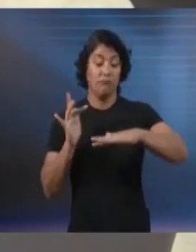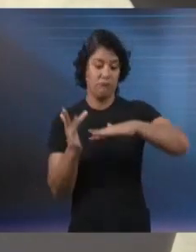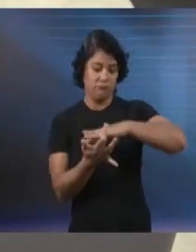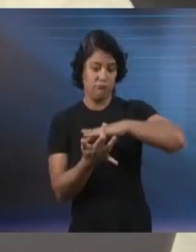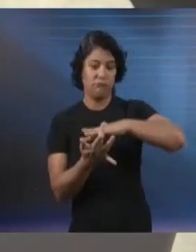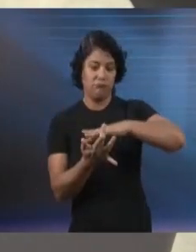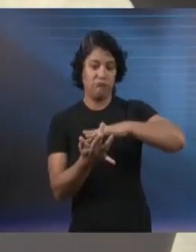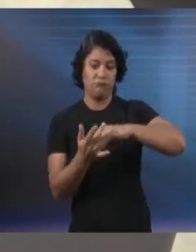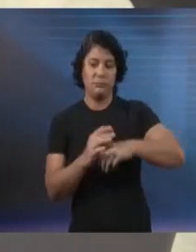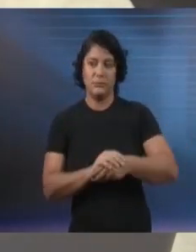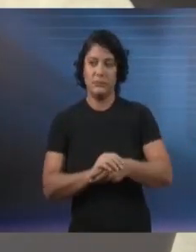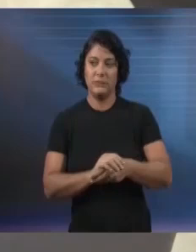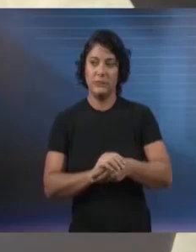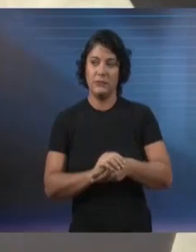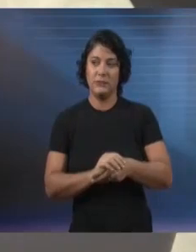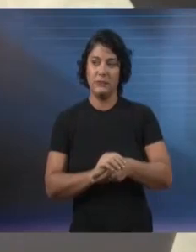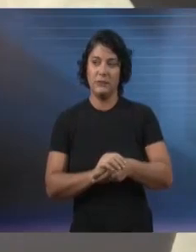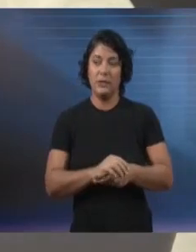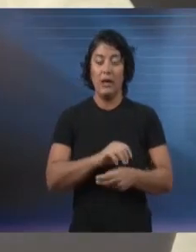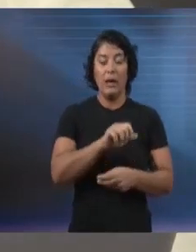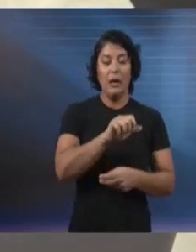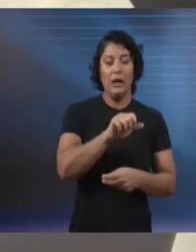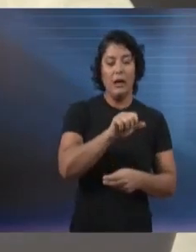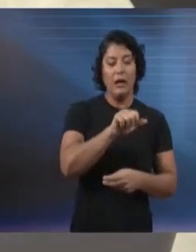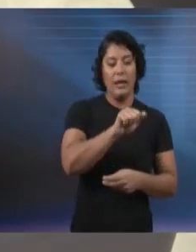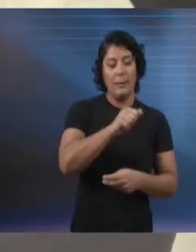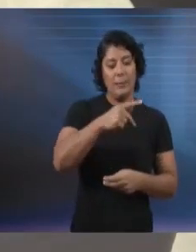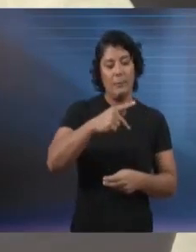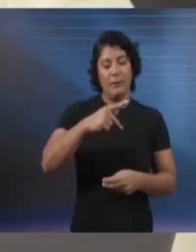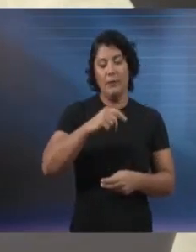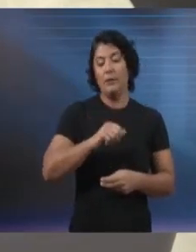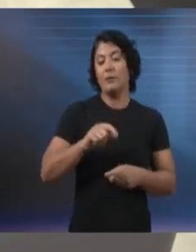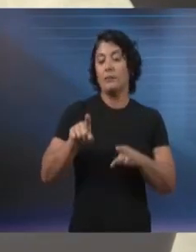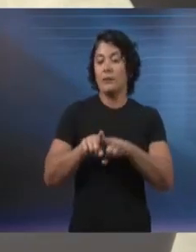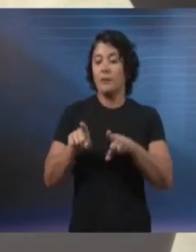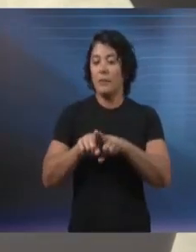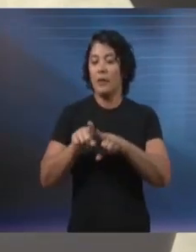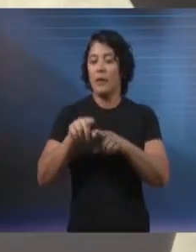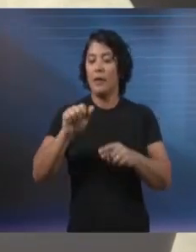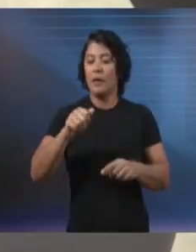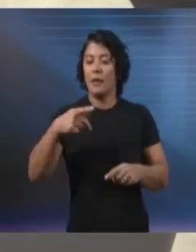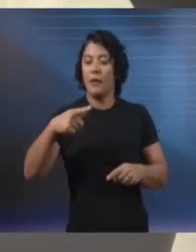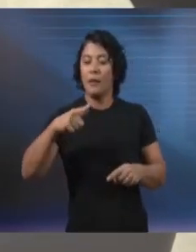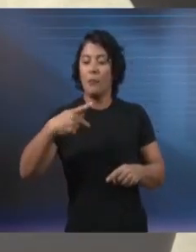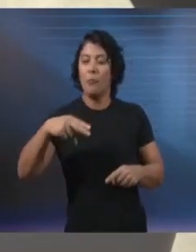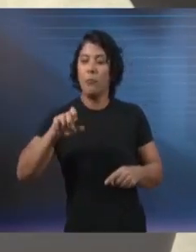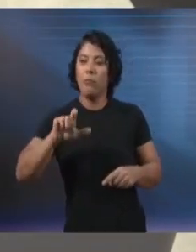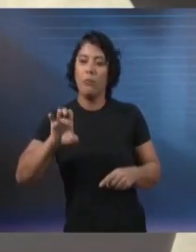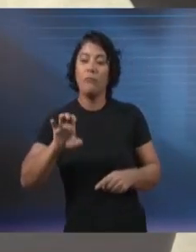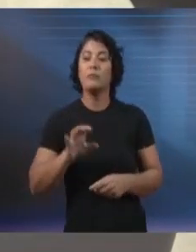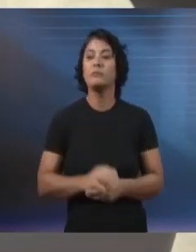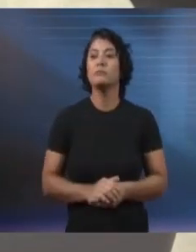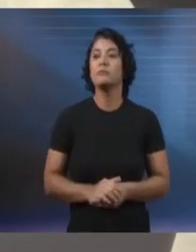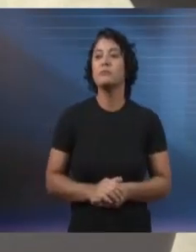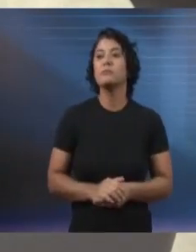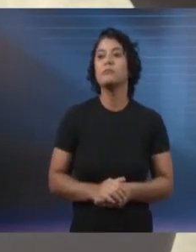plataformas Android também da Apple, está disponível, pilote.seguro. Pode baixar e realizar o curso, recebe o